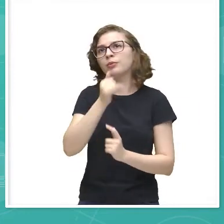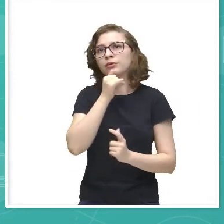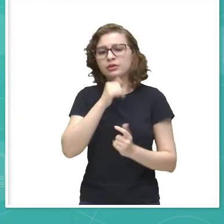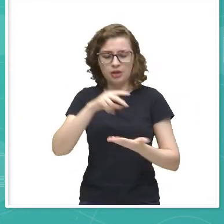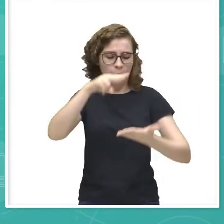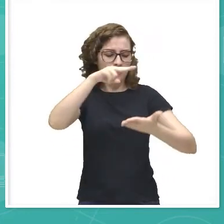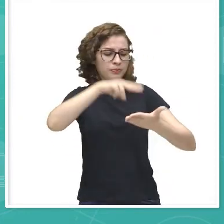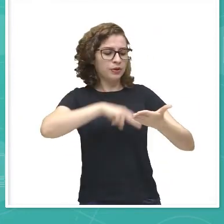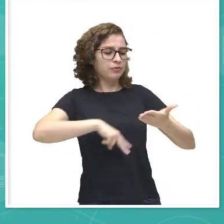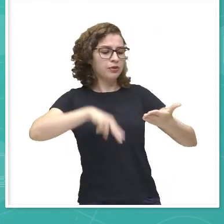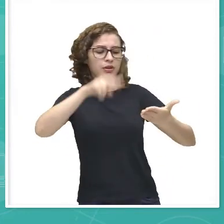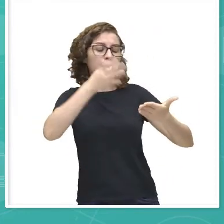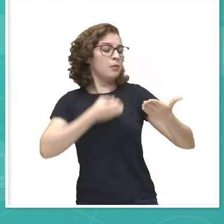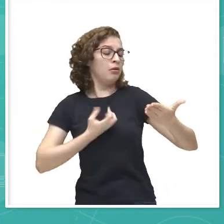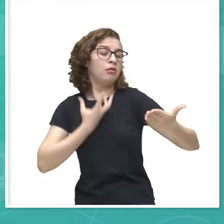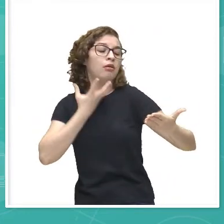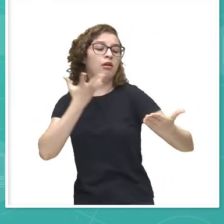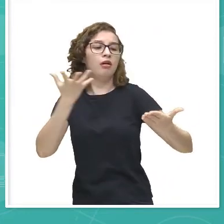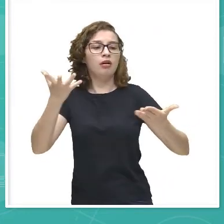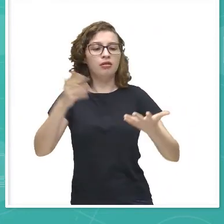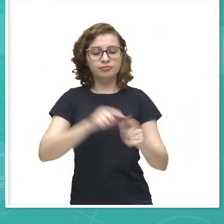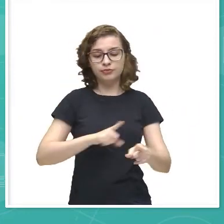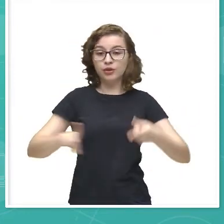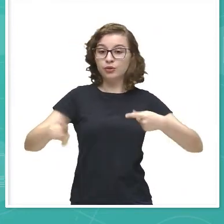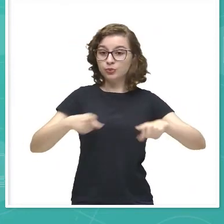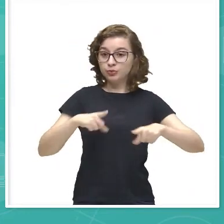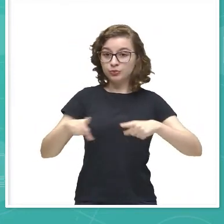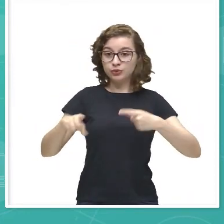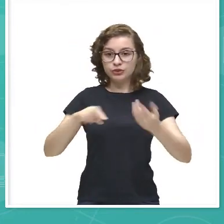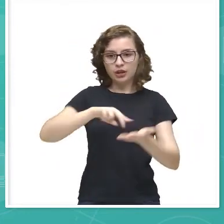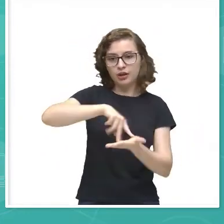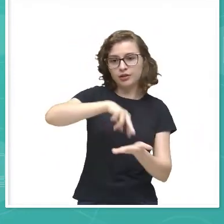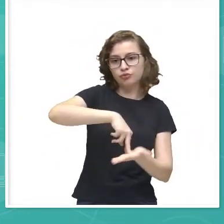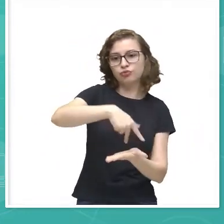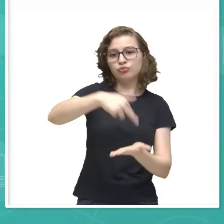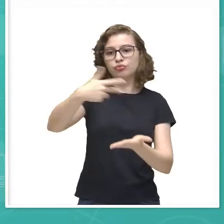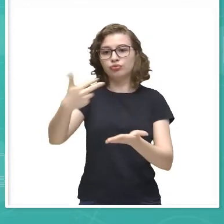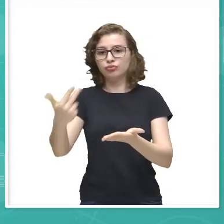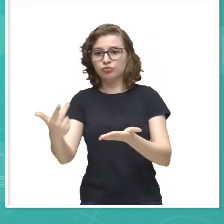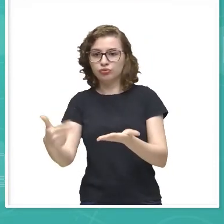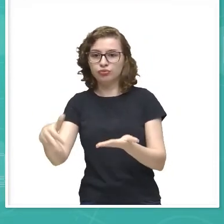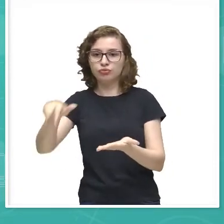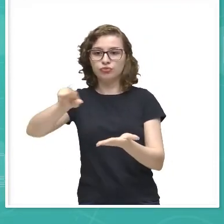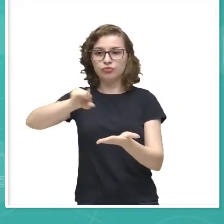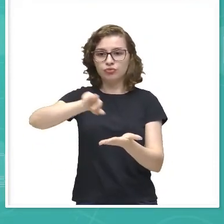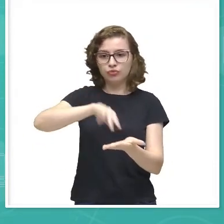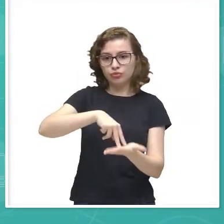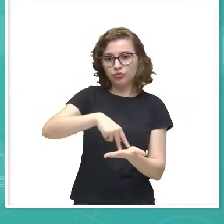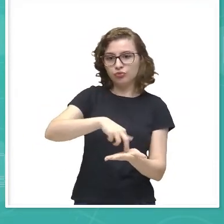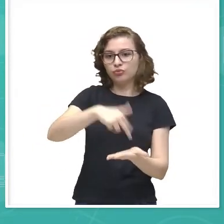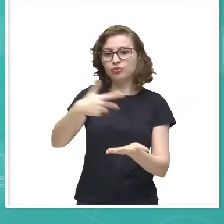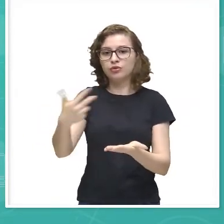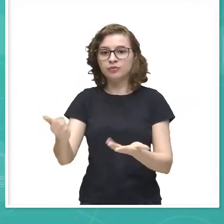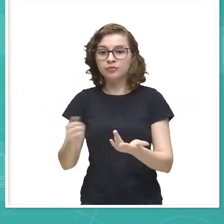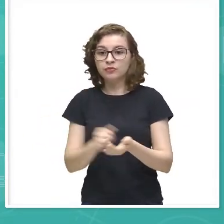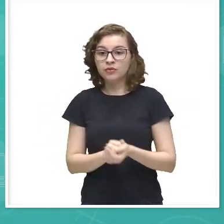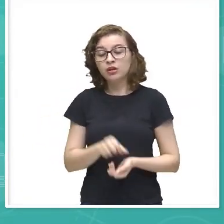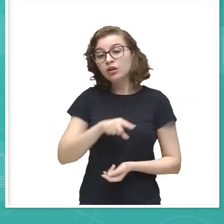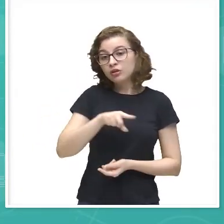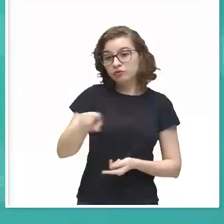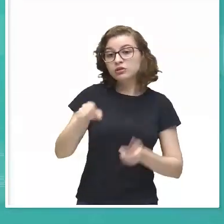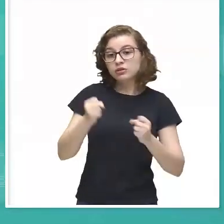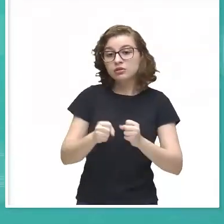textos, músicas e acrobacias, né? Então, o Teatro Mágico, quando vocês tiverem um tempo, dá um Google, coloca no Google